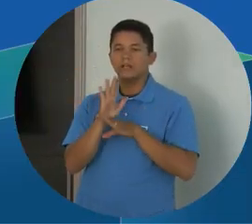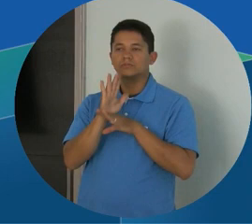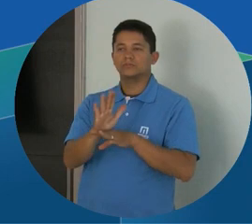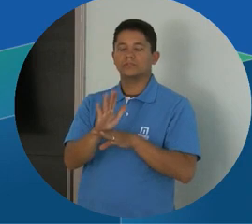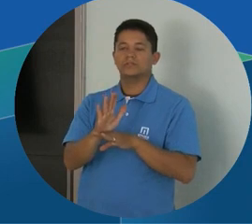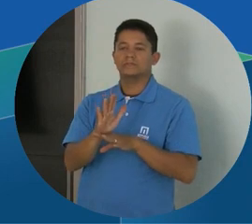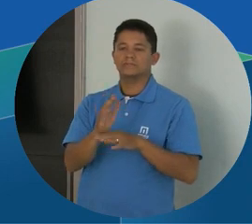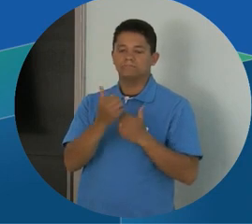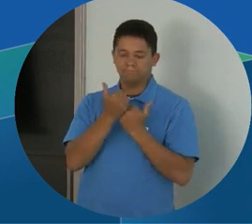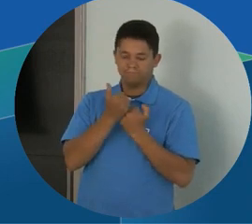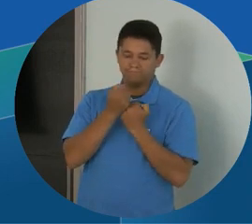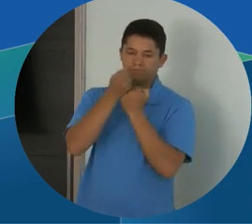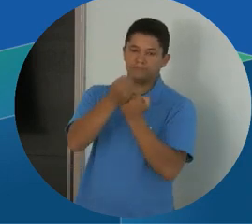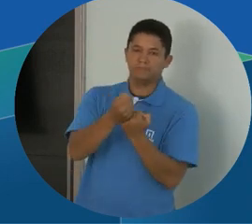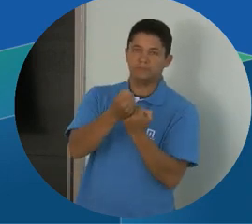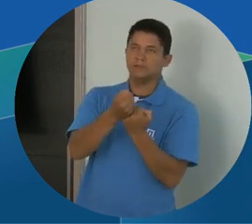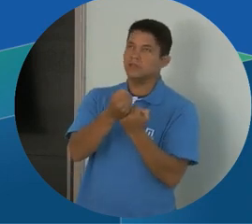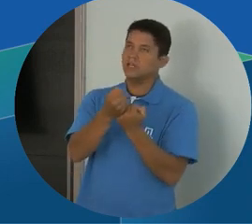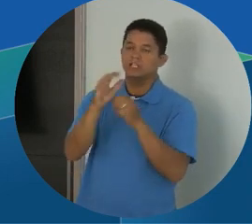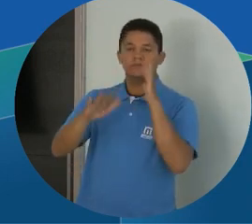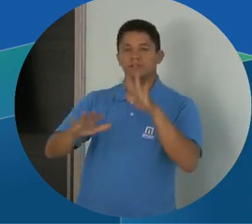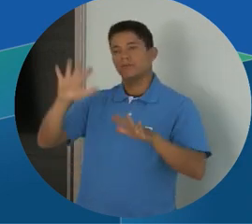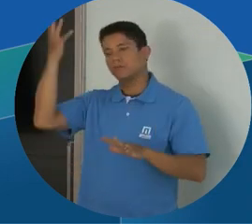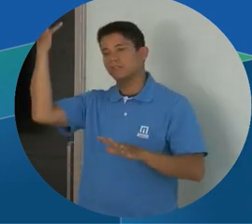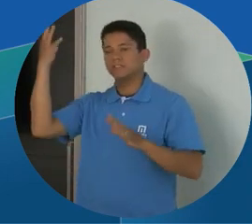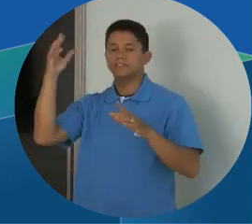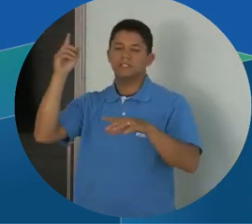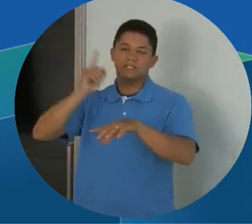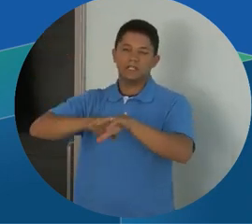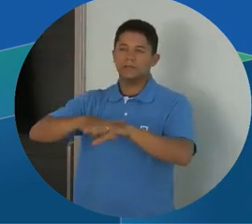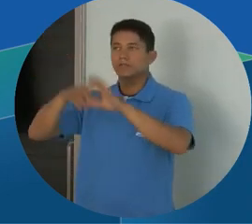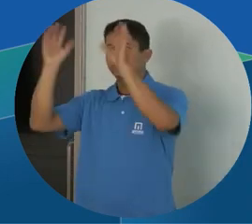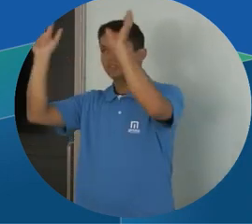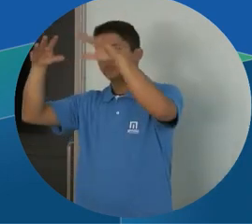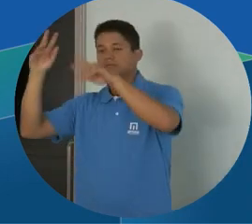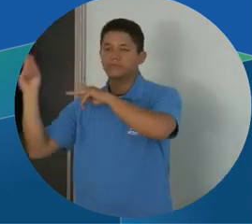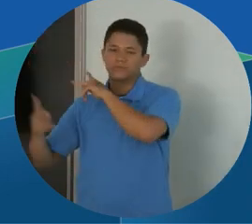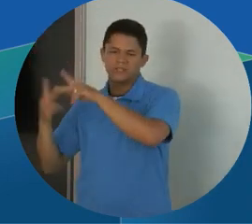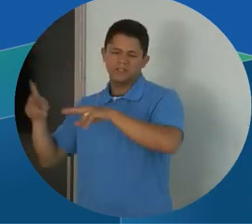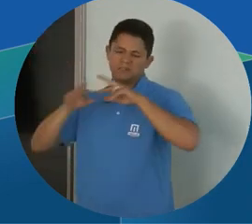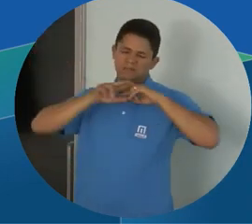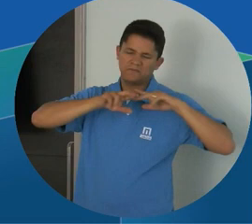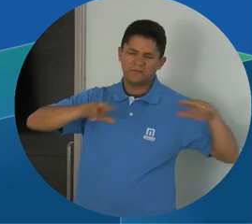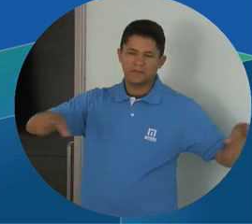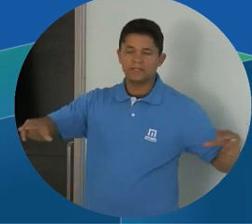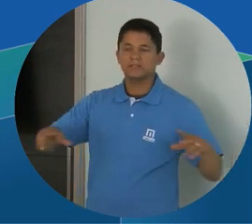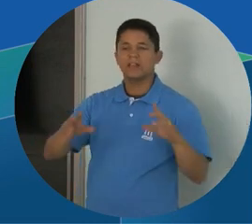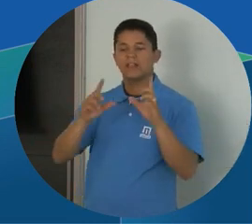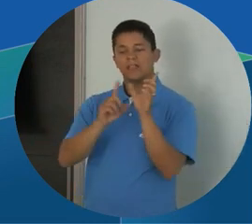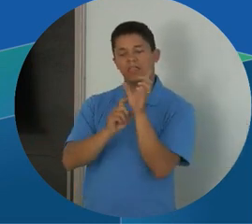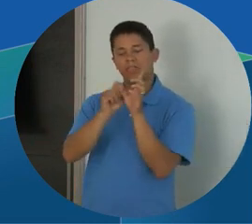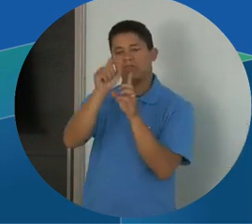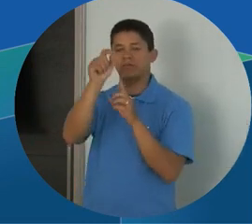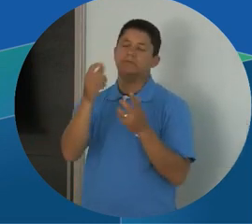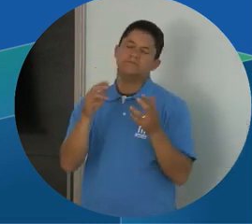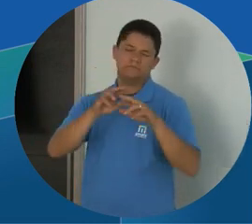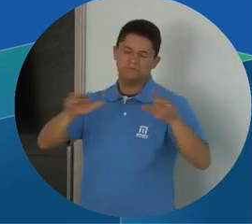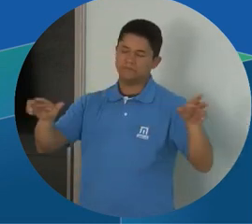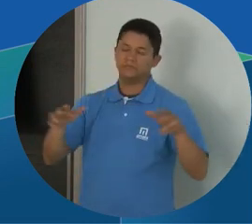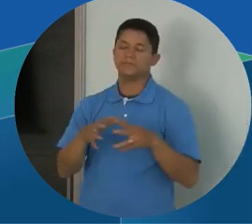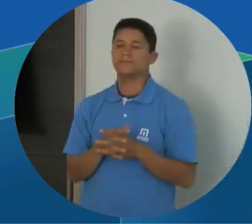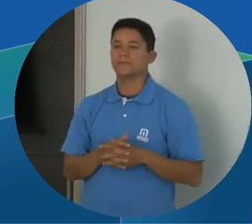sofreu por intempéries, né? Vários tipos de intempéries. Normalmente, o que acontece mais em reforço